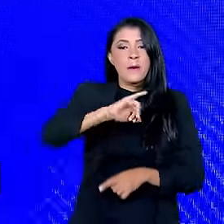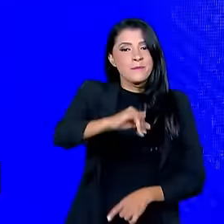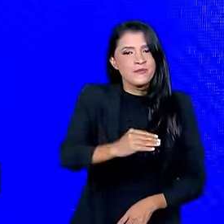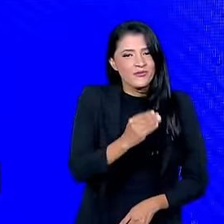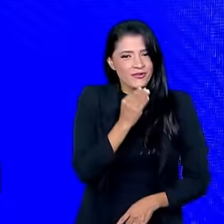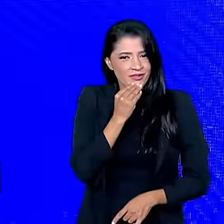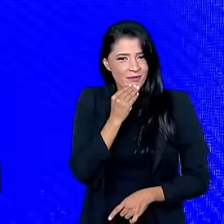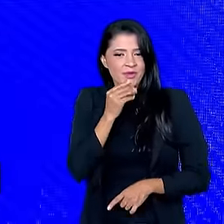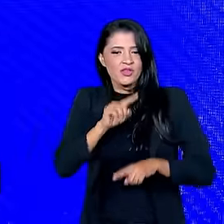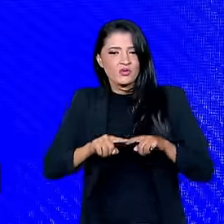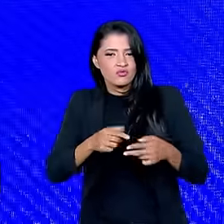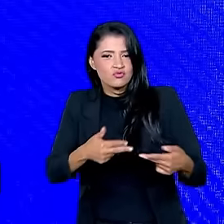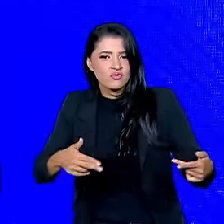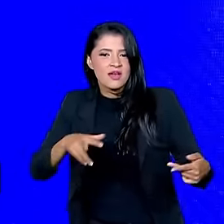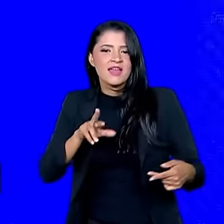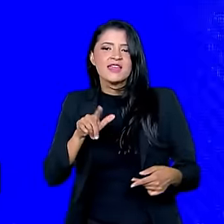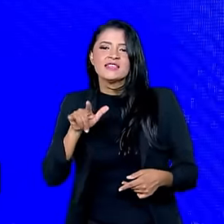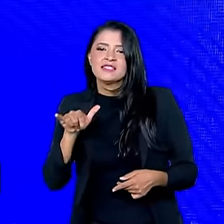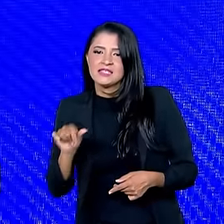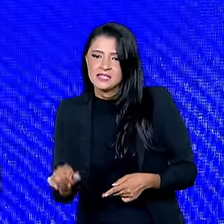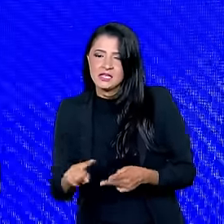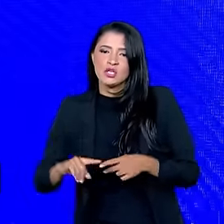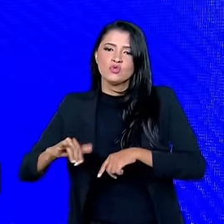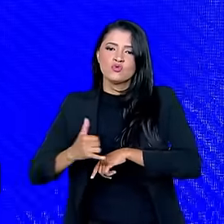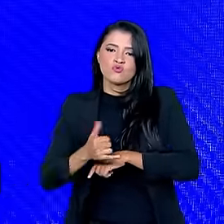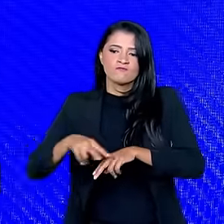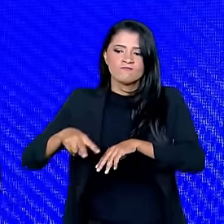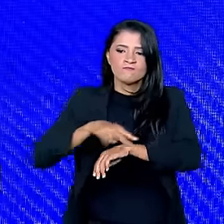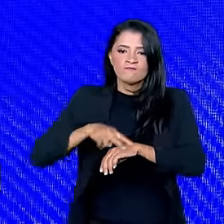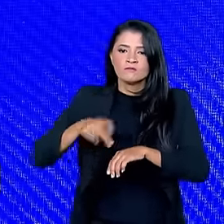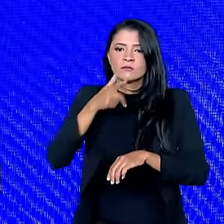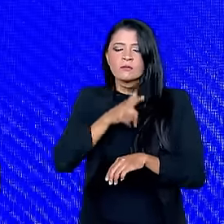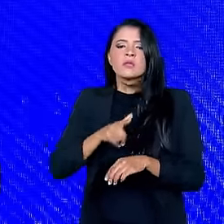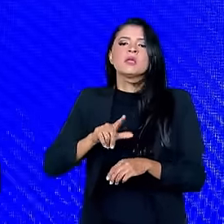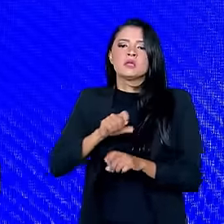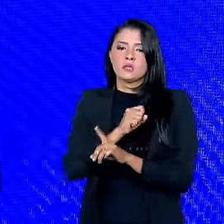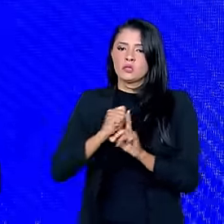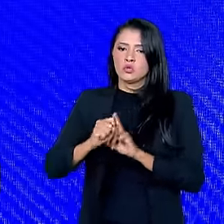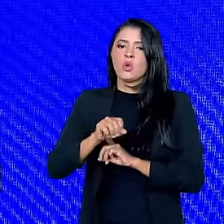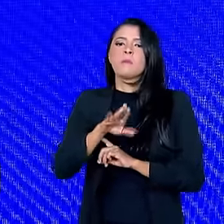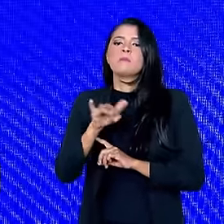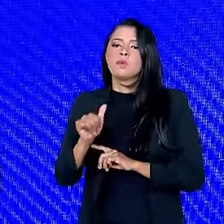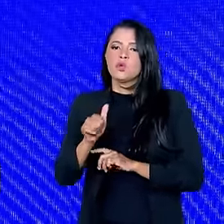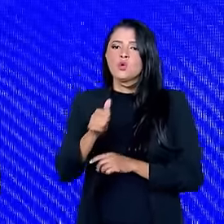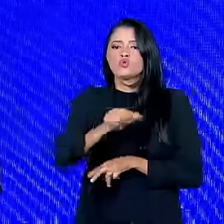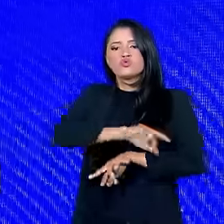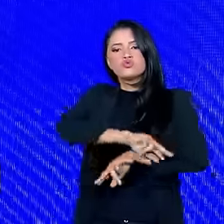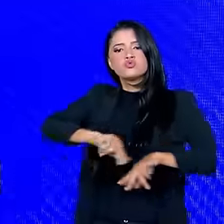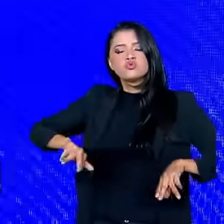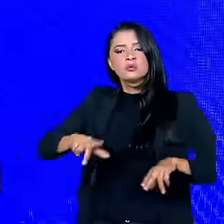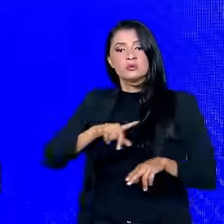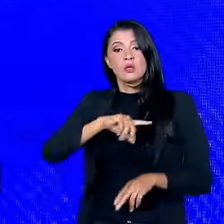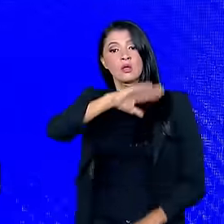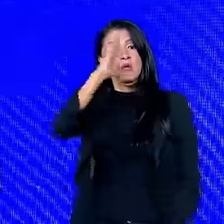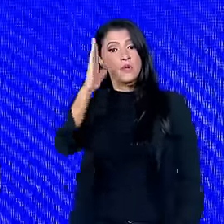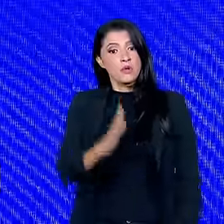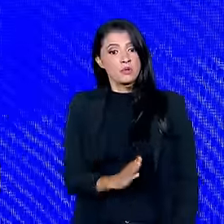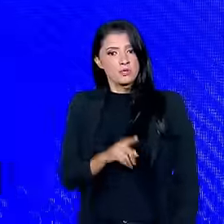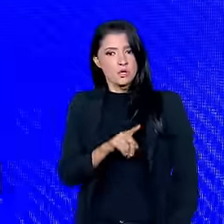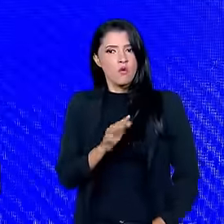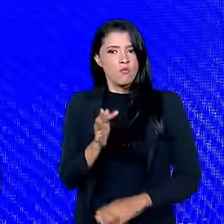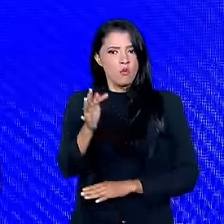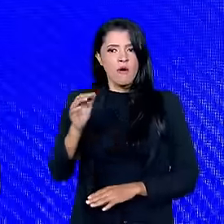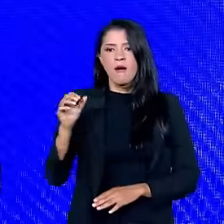reaproveitamento de resíduos, infraestrutura verde e sociobiodiversidade. O Brasil vai ser em breve